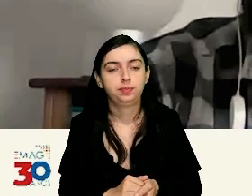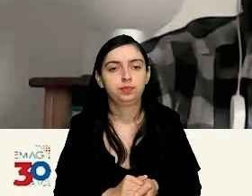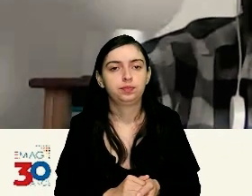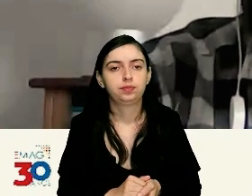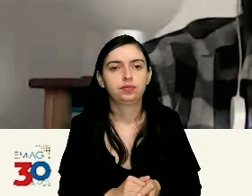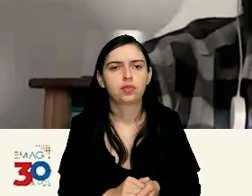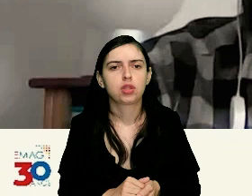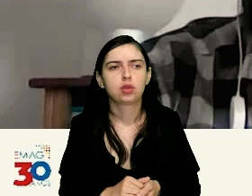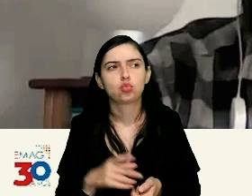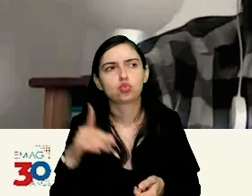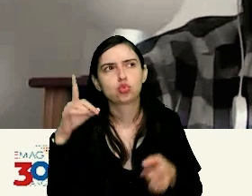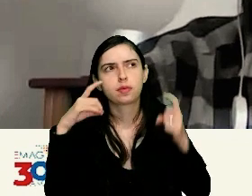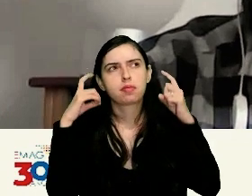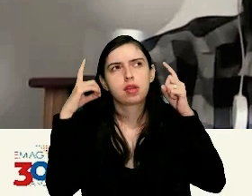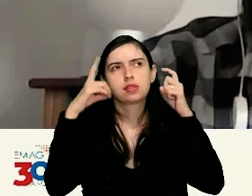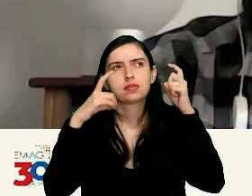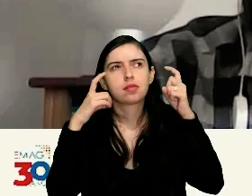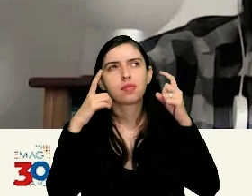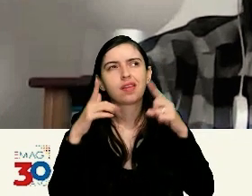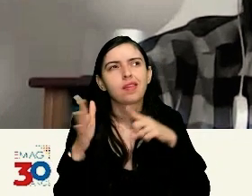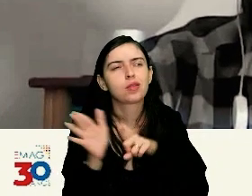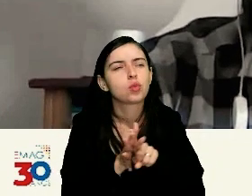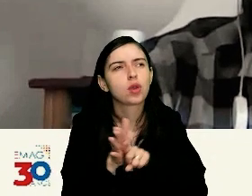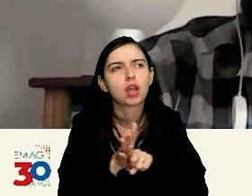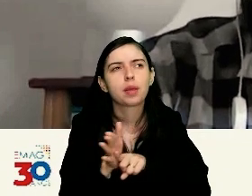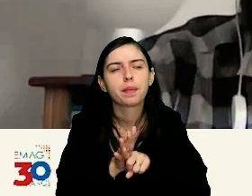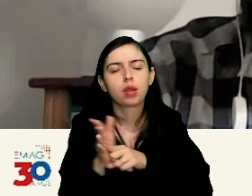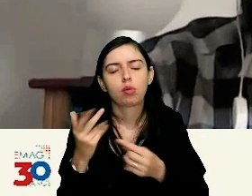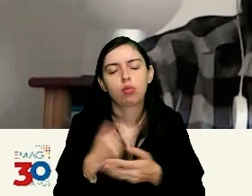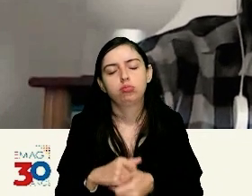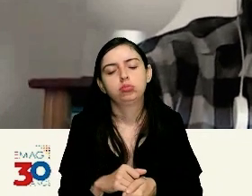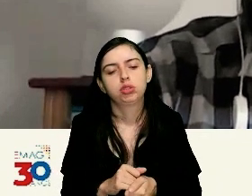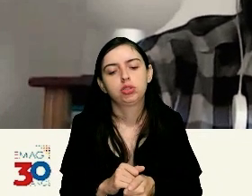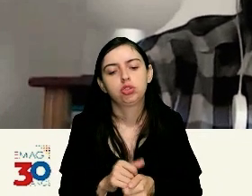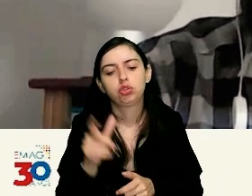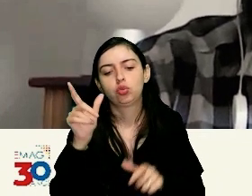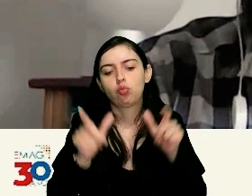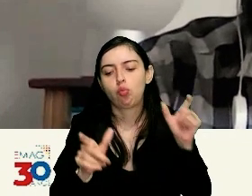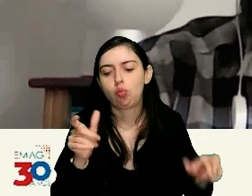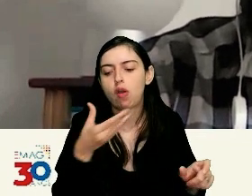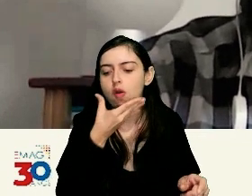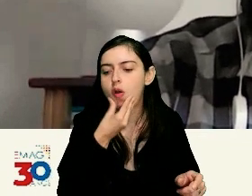reflexões, esses questionamentos que vão fazer com que outros homens também